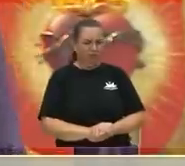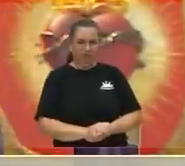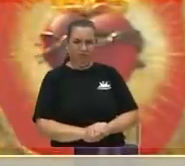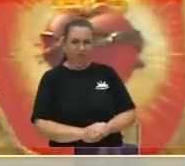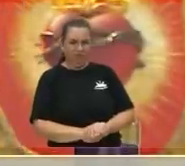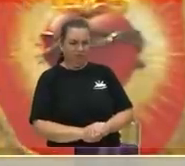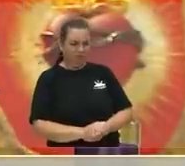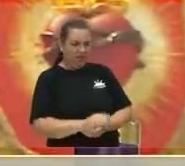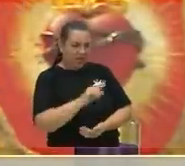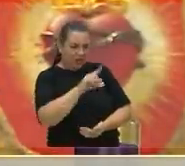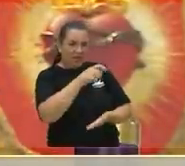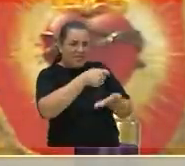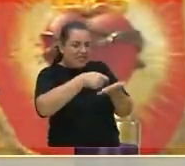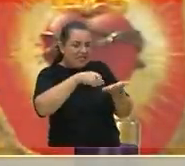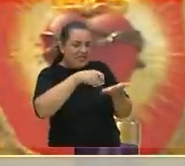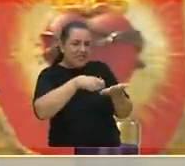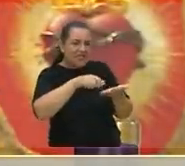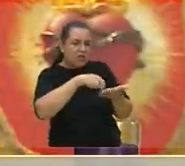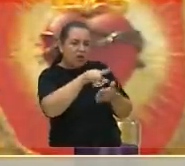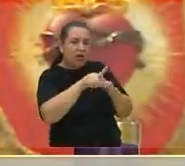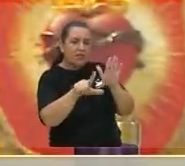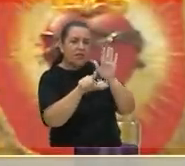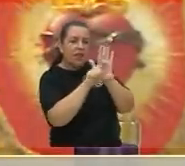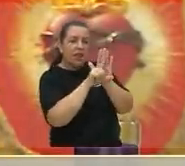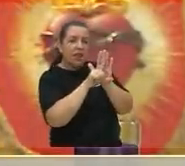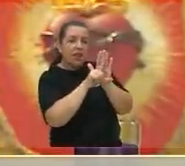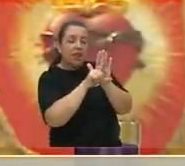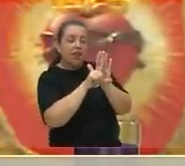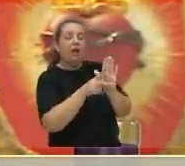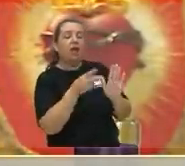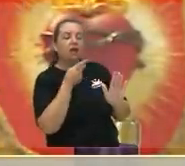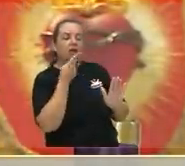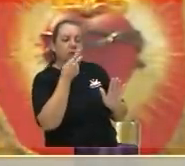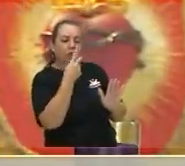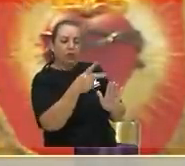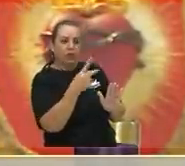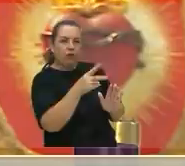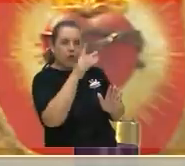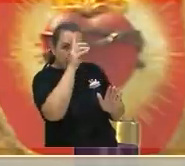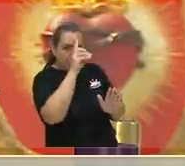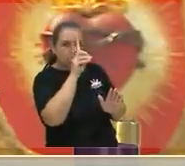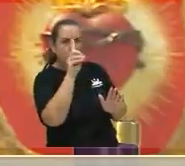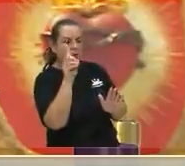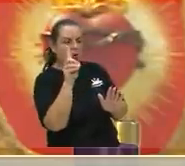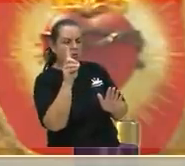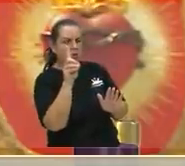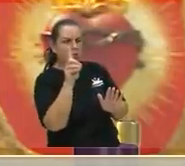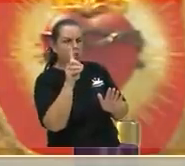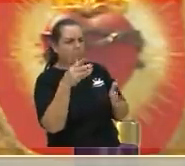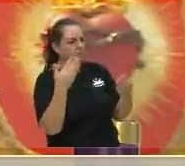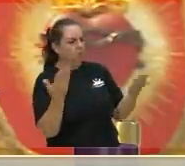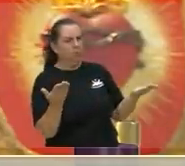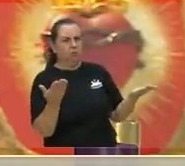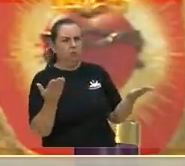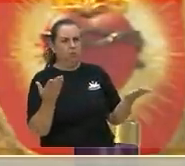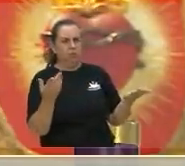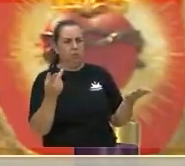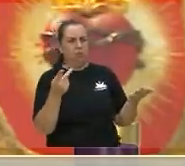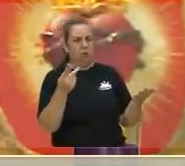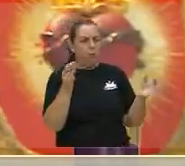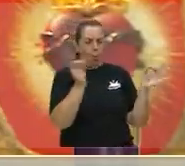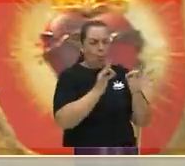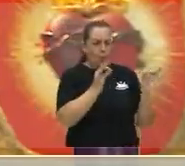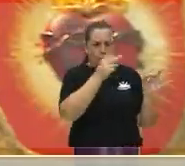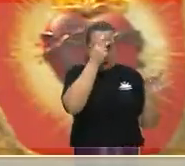não está escrito na vossa lei eu disse posso os deuses hora ninguém pode